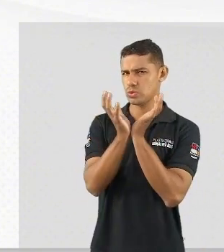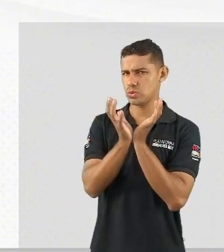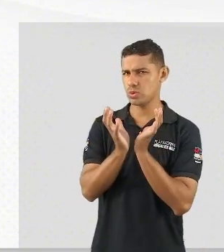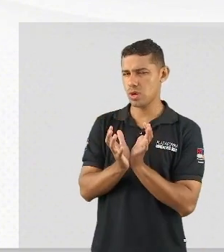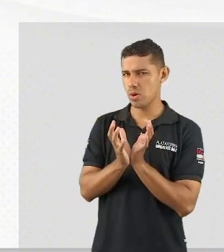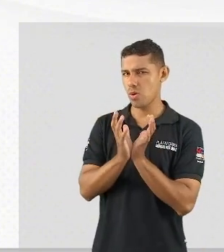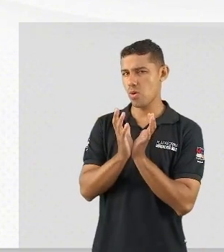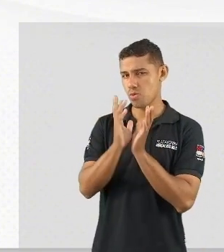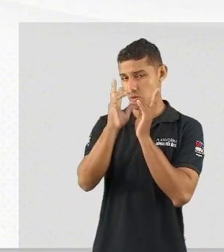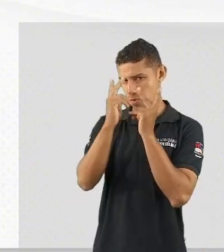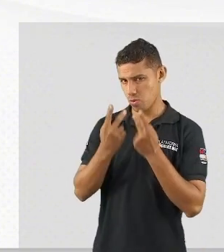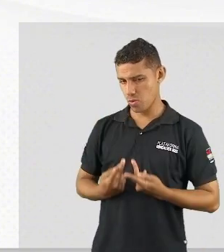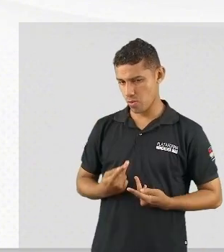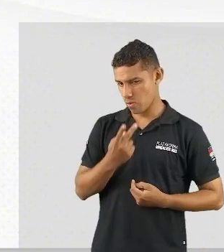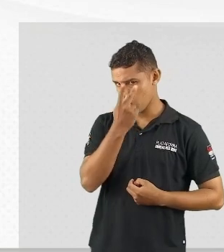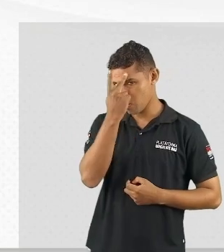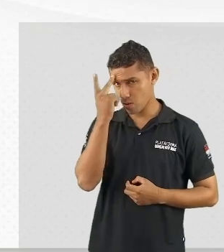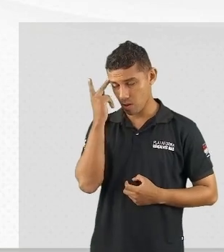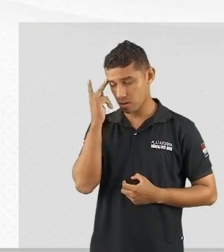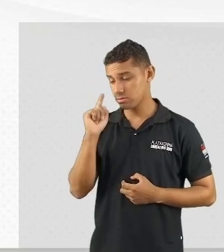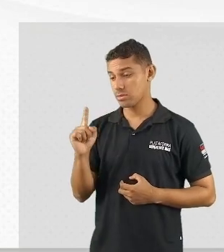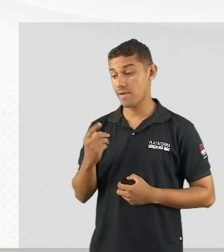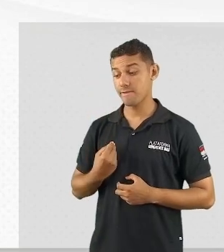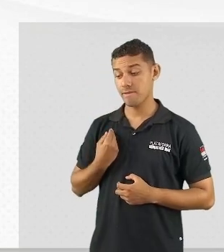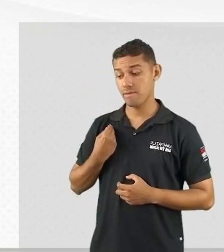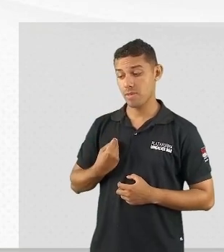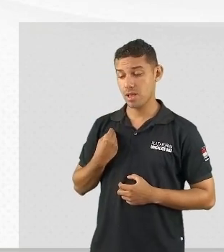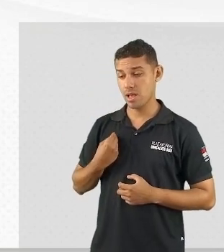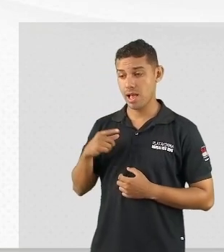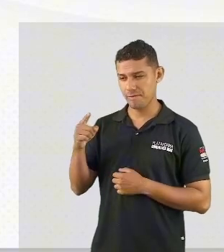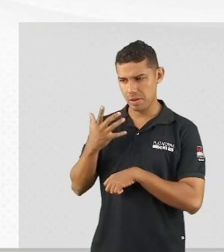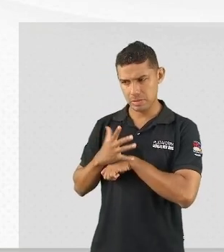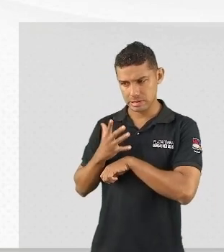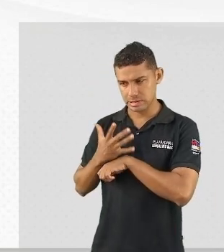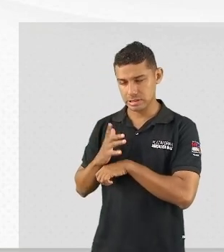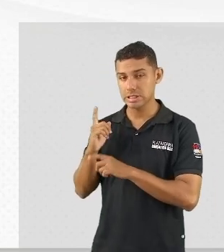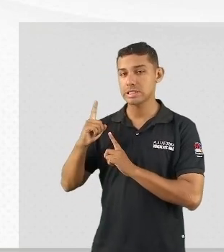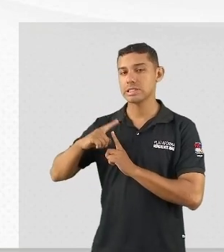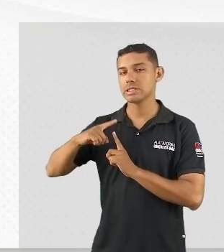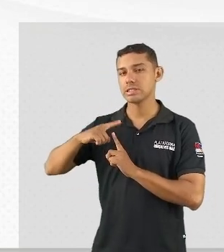que estão vivenciando esse primeiro momento que vão praticar esse tipo